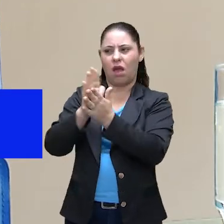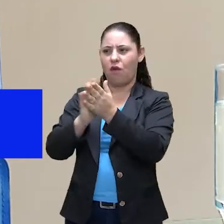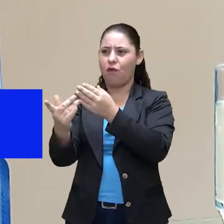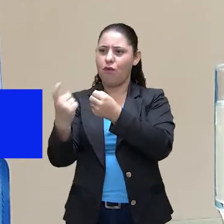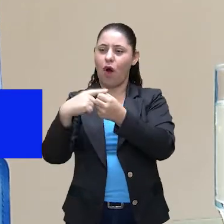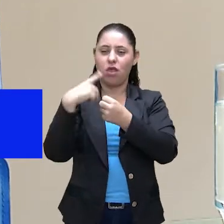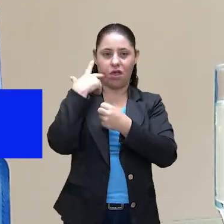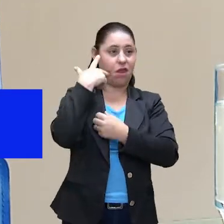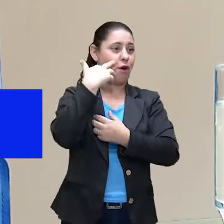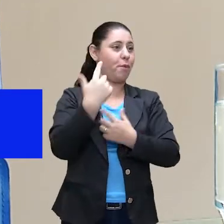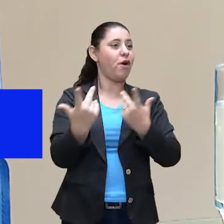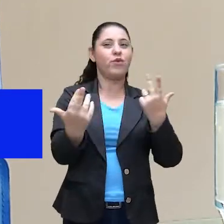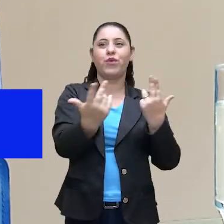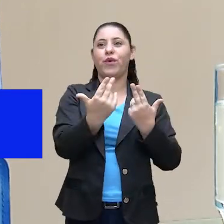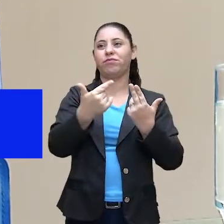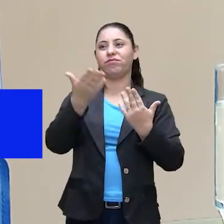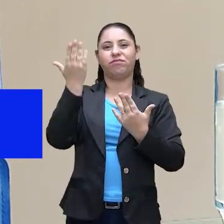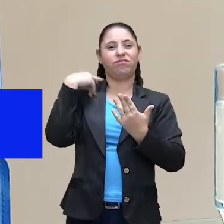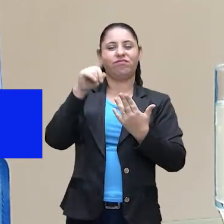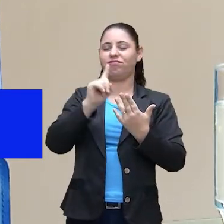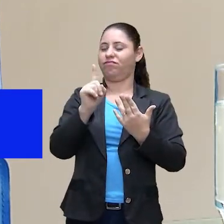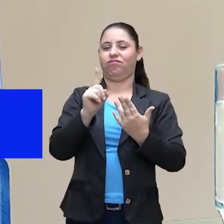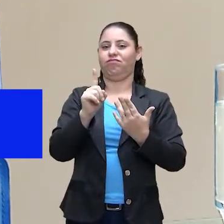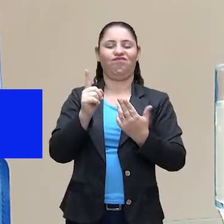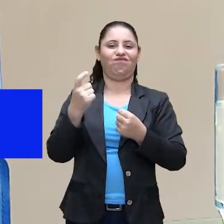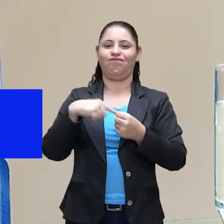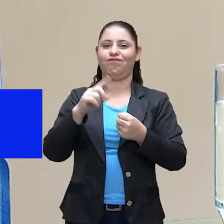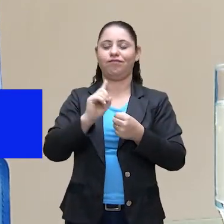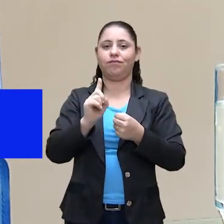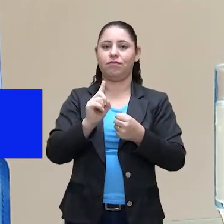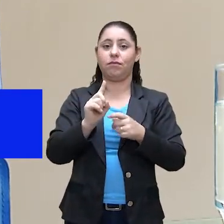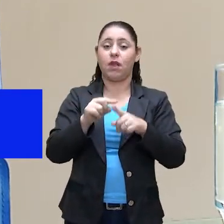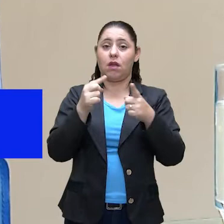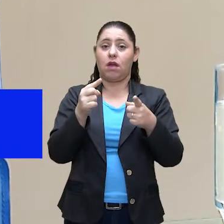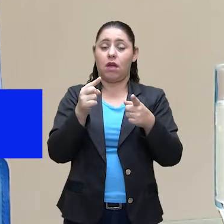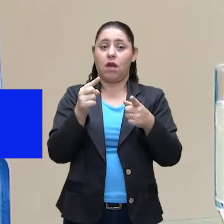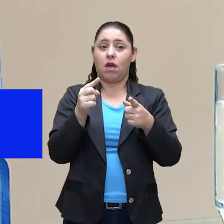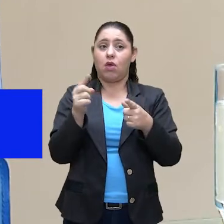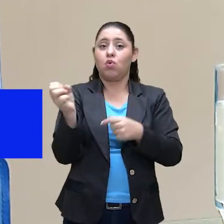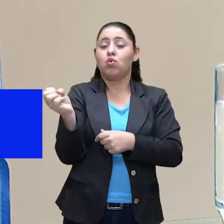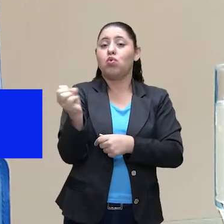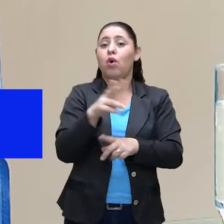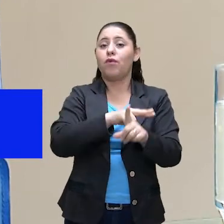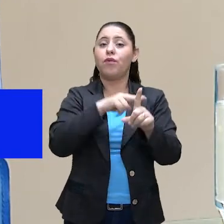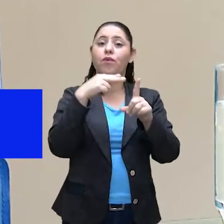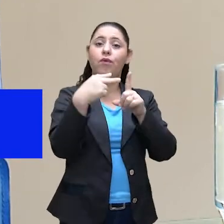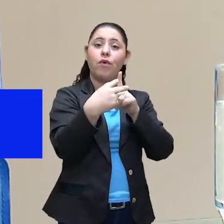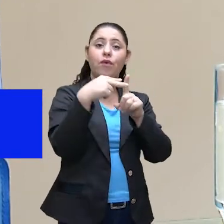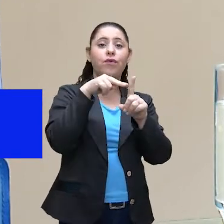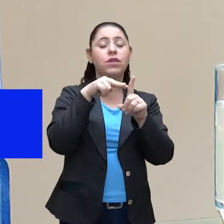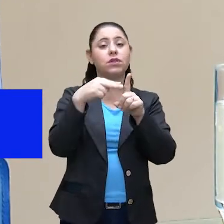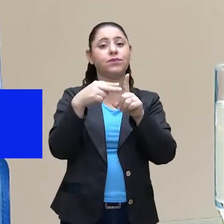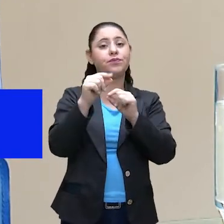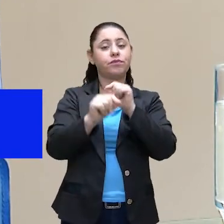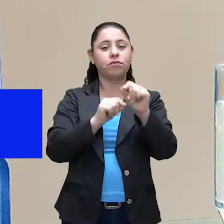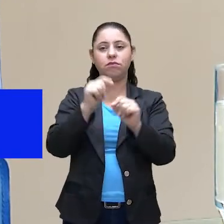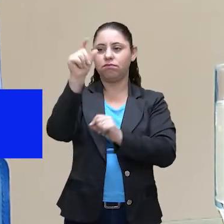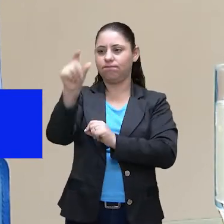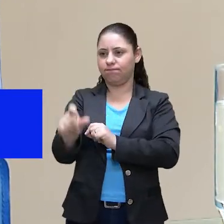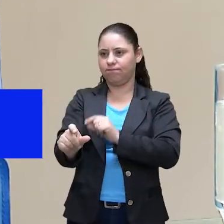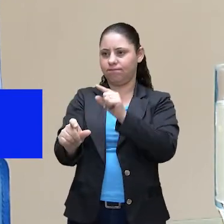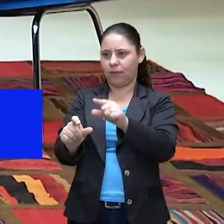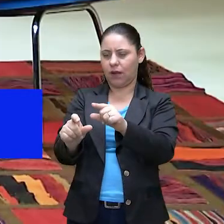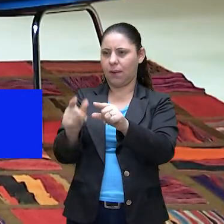como antes, nada é o que é, né? O que era. Então, na realidade, é uma nova perspectiva, uma nova visão.